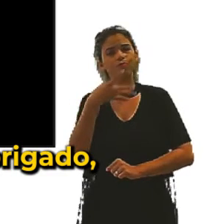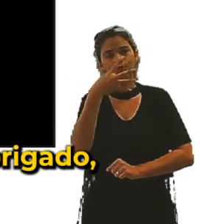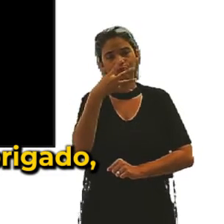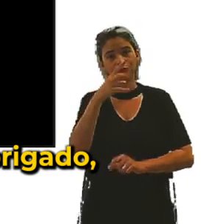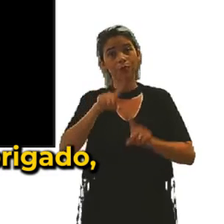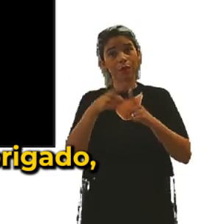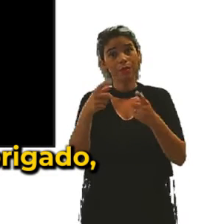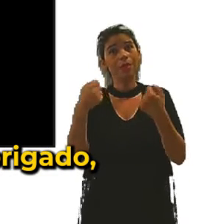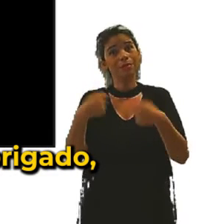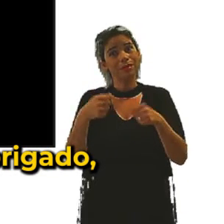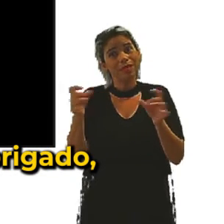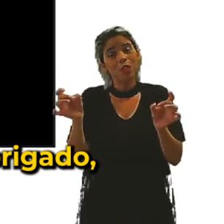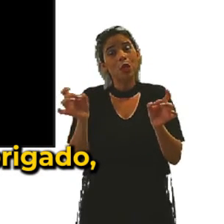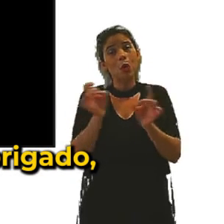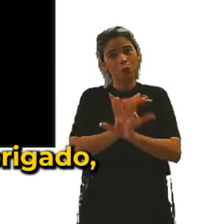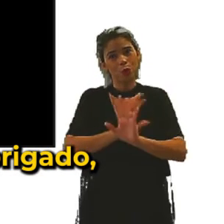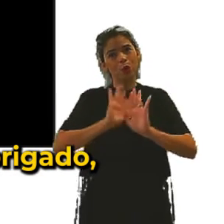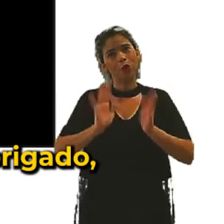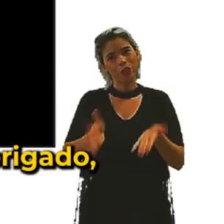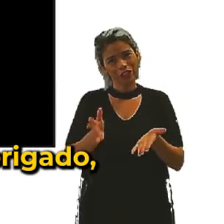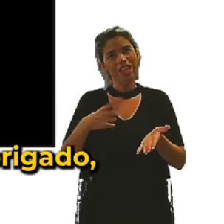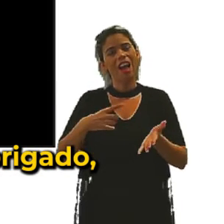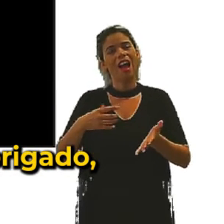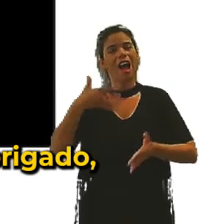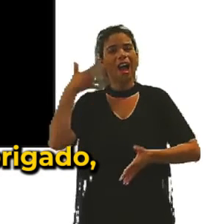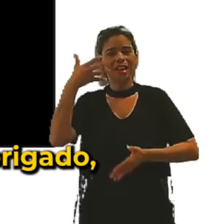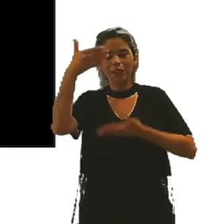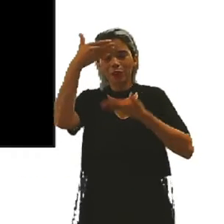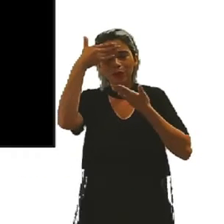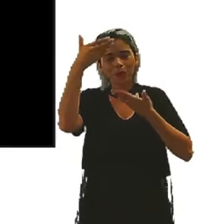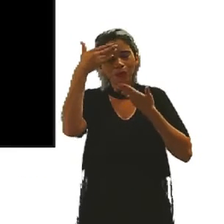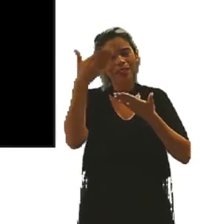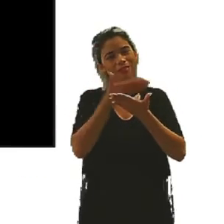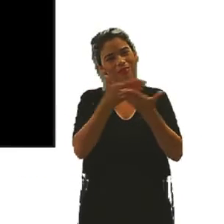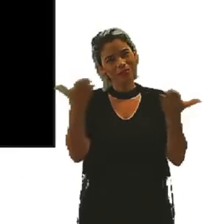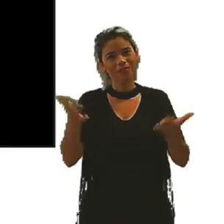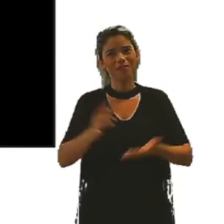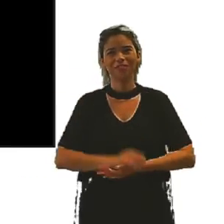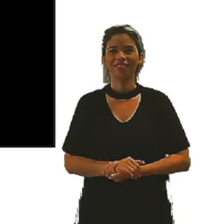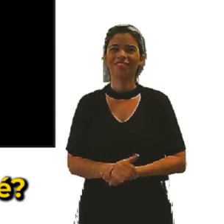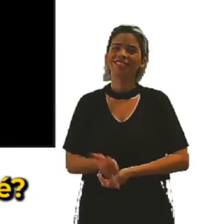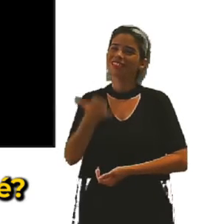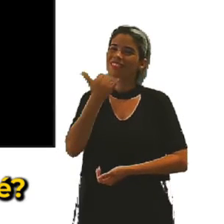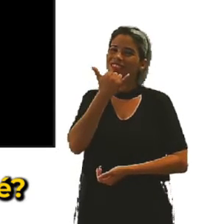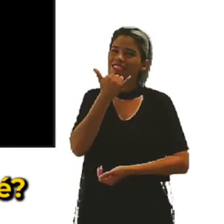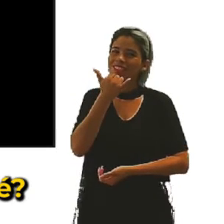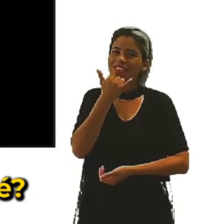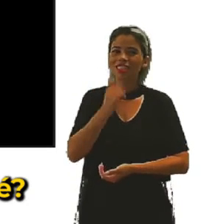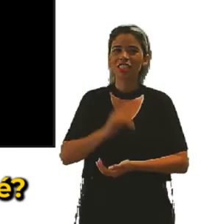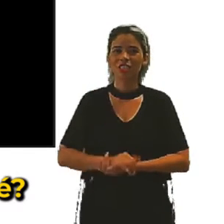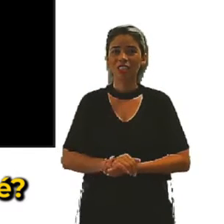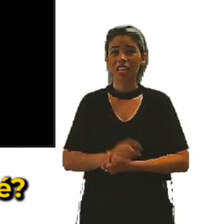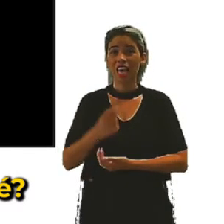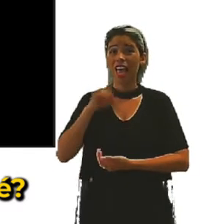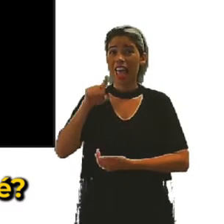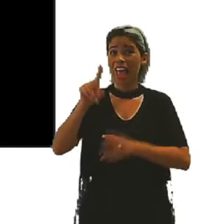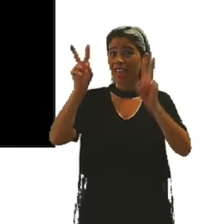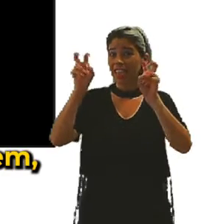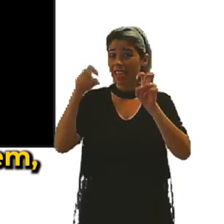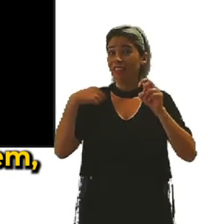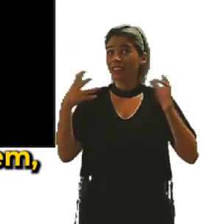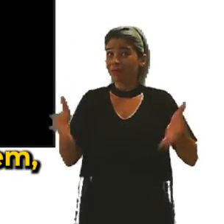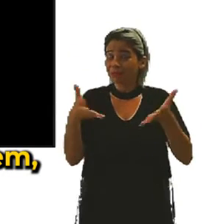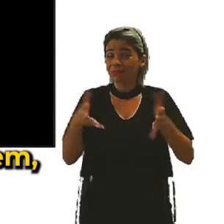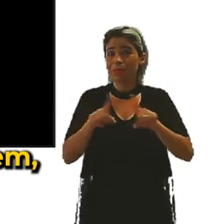temos que finalizar aqui, fazer a dinâmica. Obrigado, professora. Desculpa. Como disse, o tema é empolgante, não